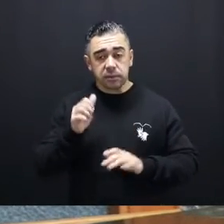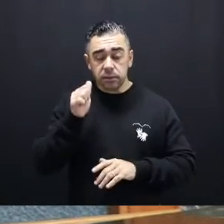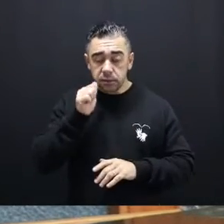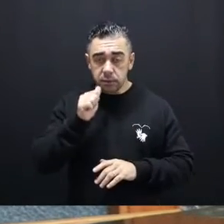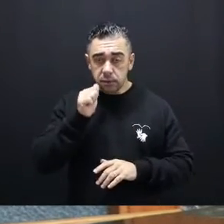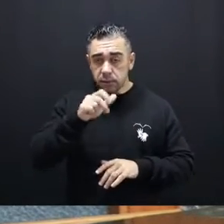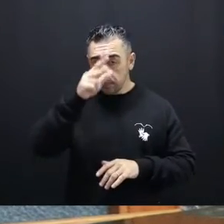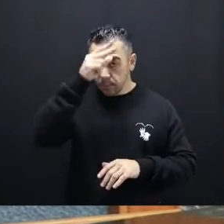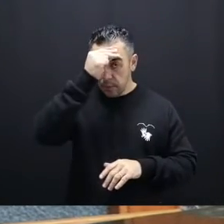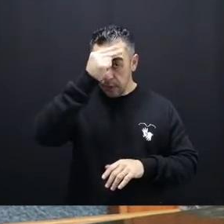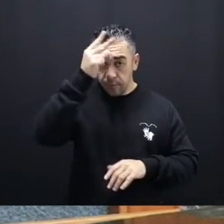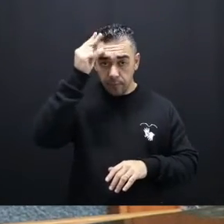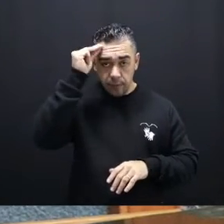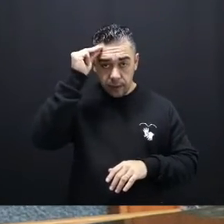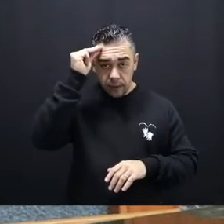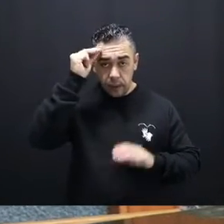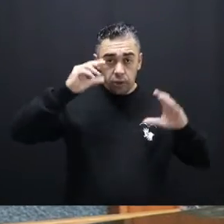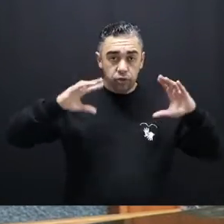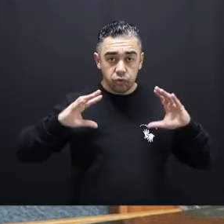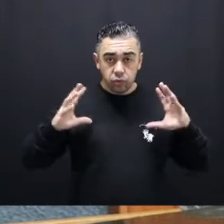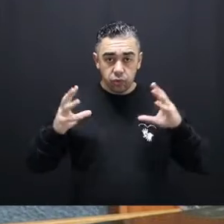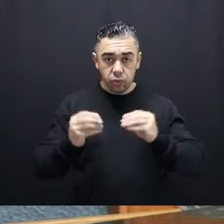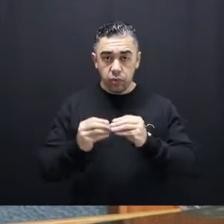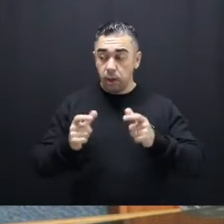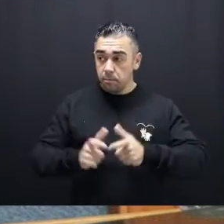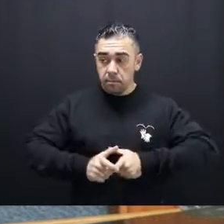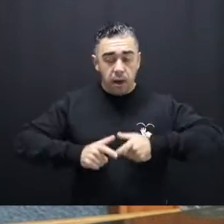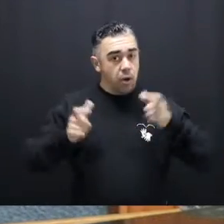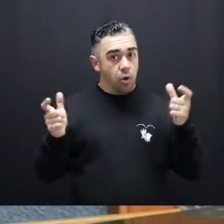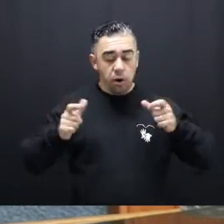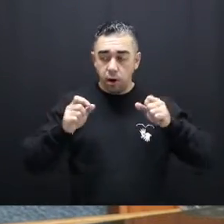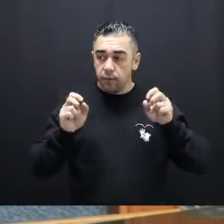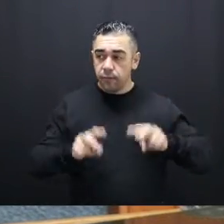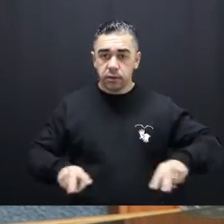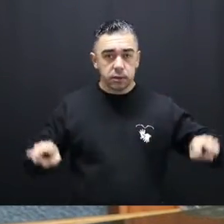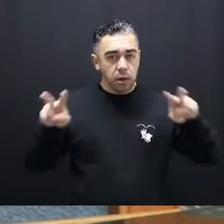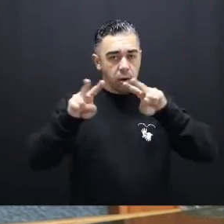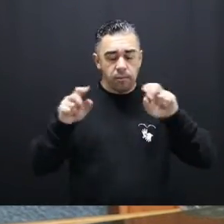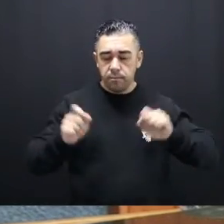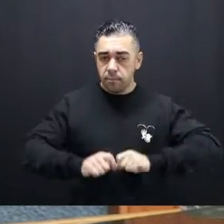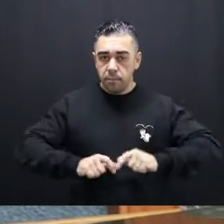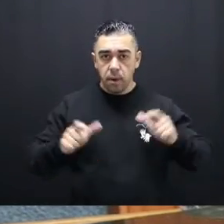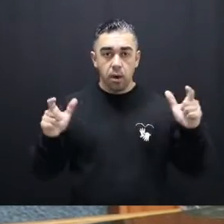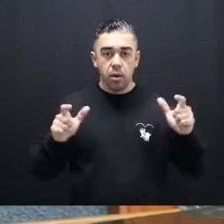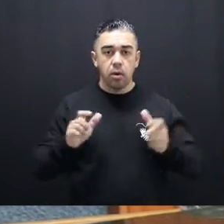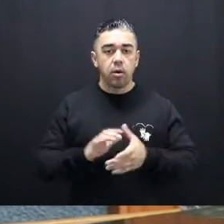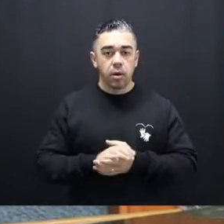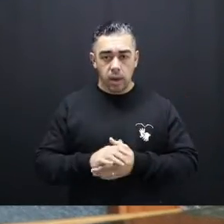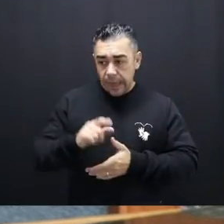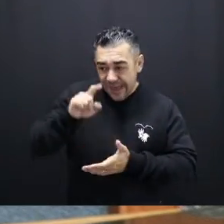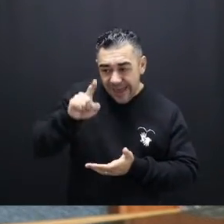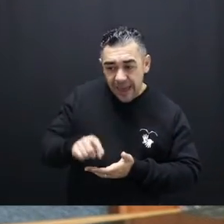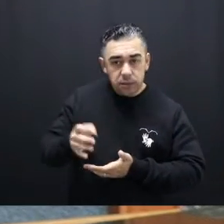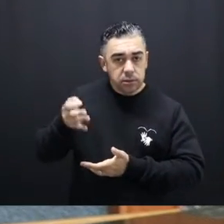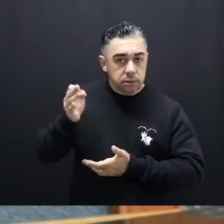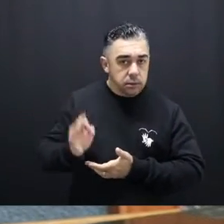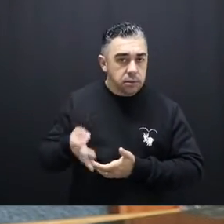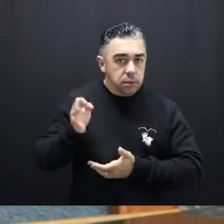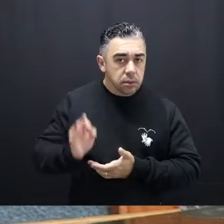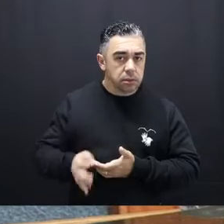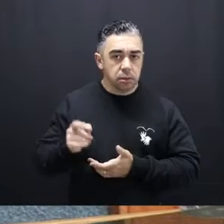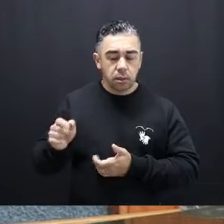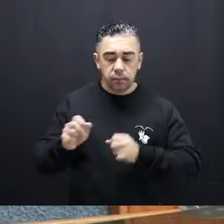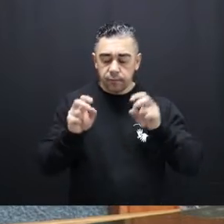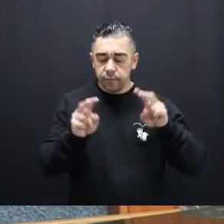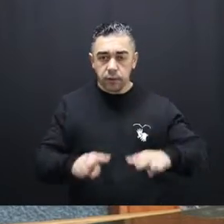todos é uma visão maior do que a minha que sabe né e quem sabe não com certeza